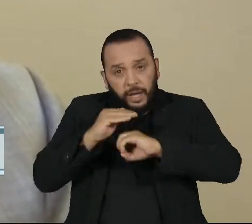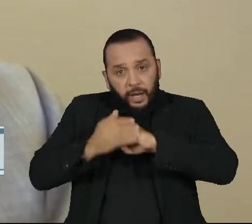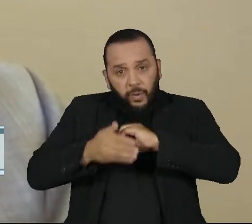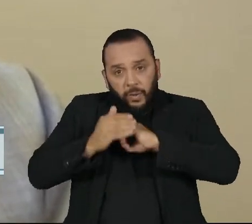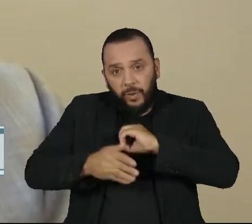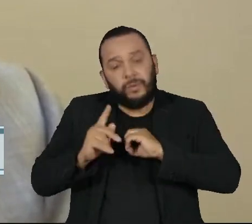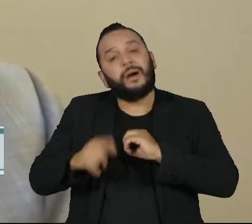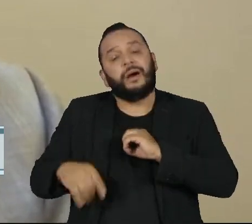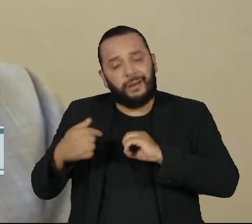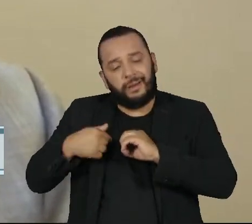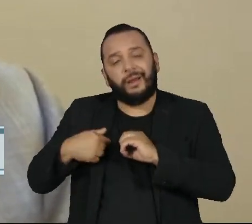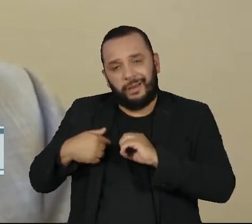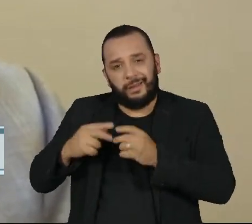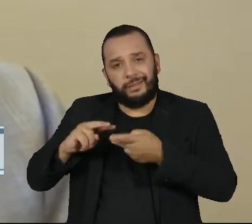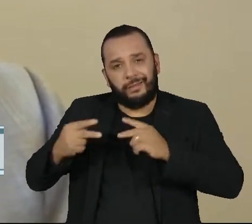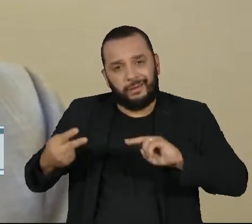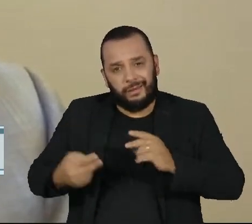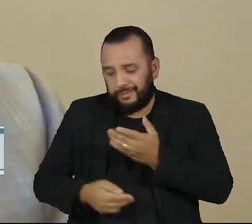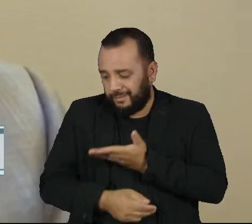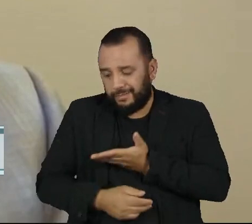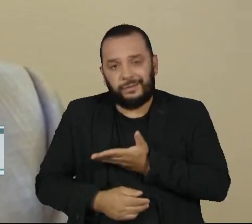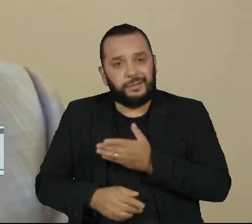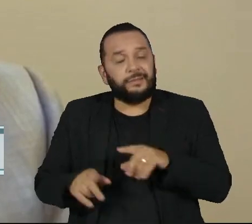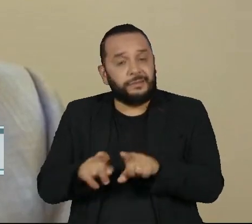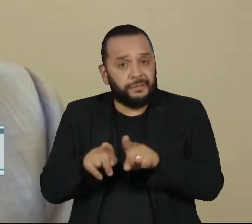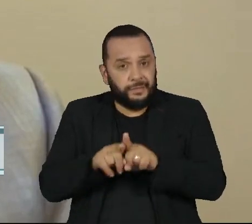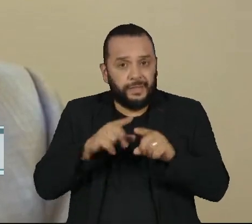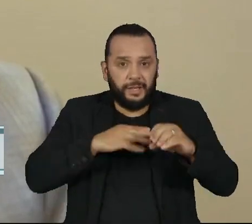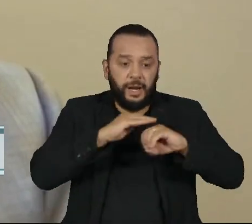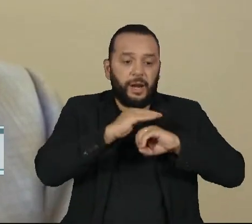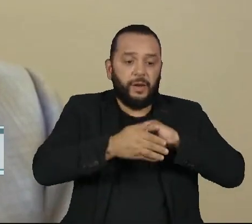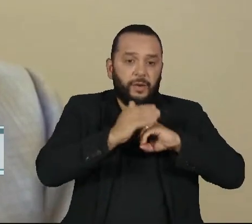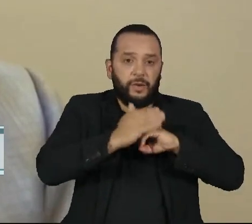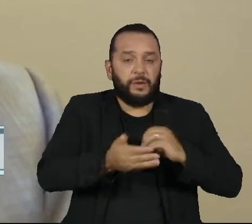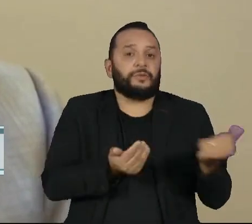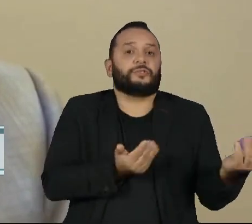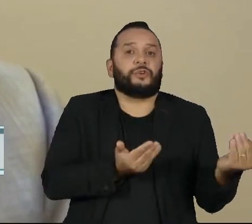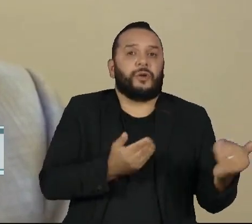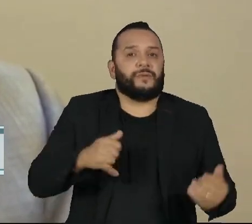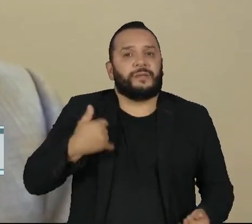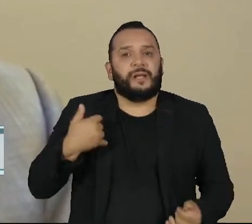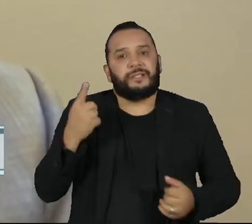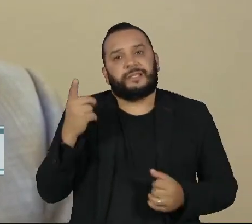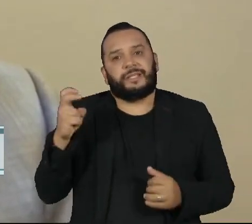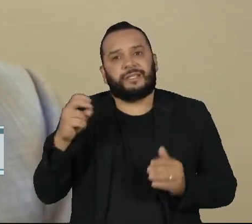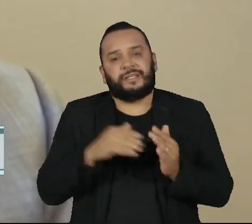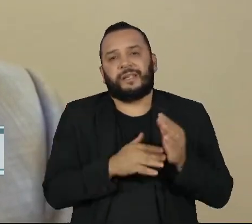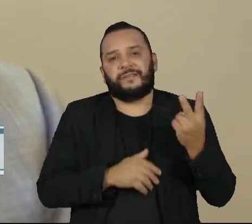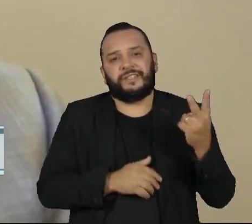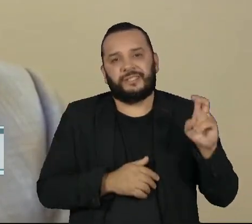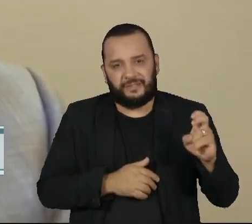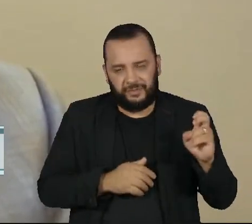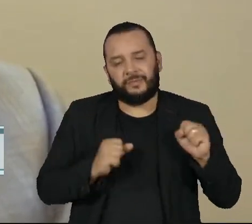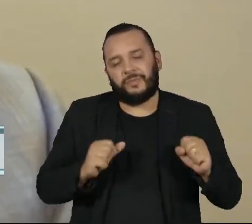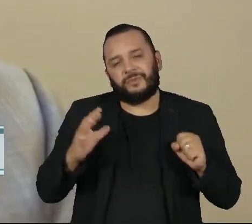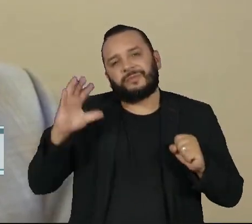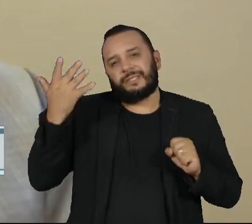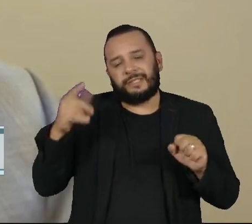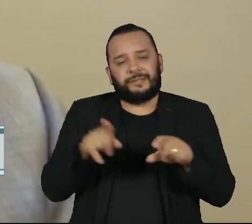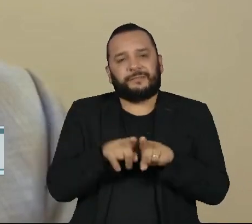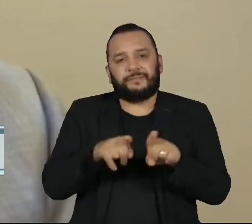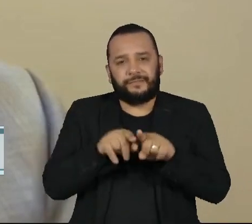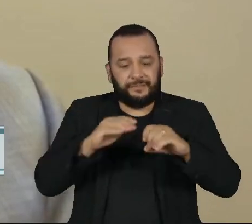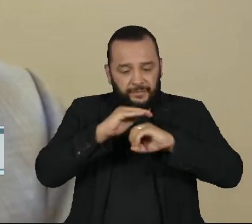congênito, uma forma seríssima de glaucoma. Existe o glaucoma juvenil, que aparece entre 15 a 25 anos. E existe o